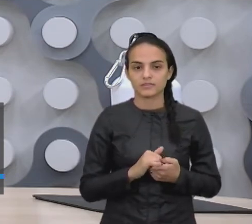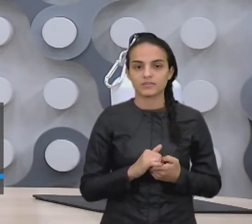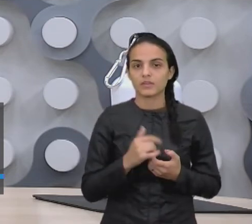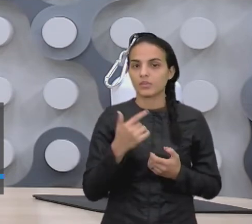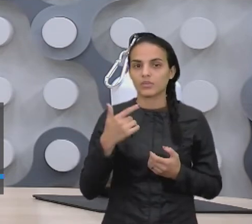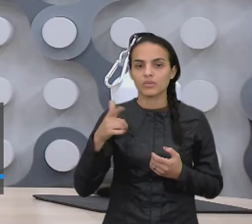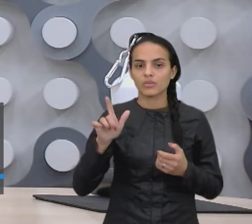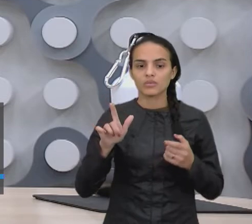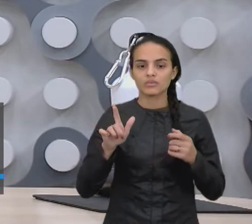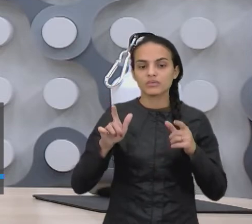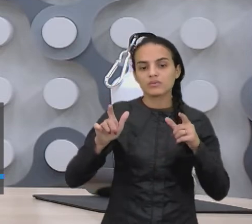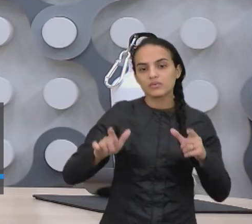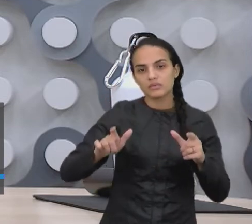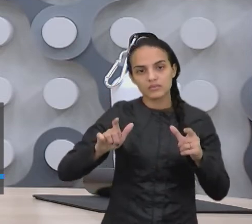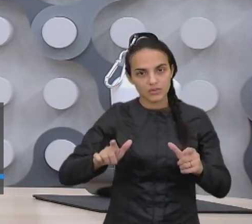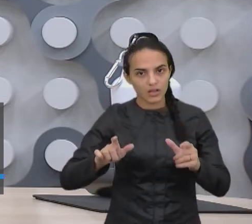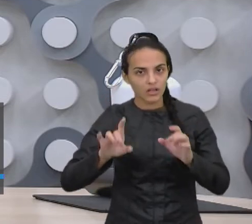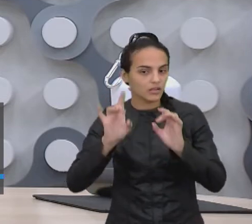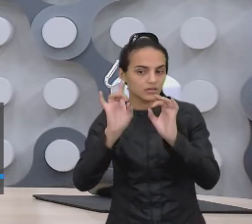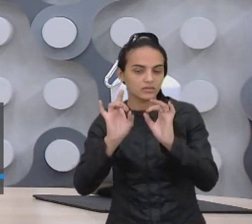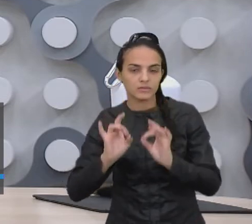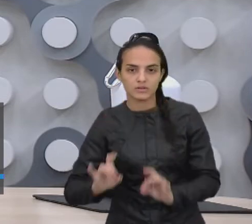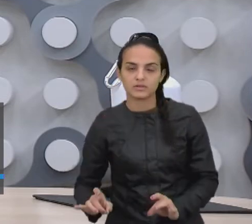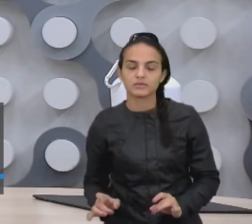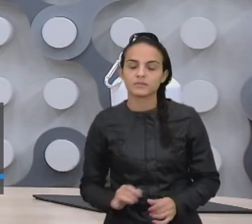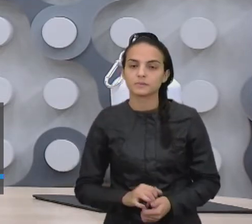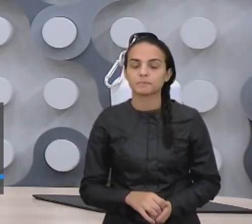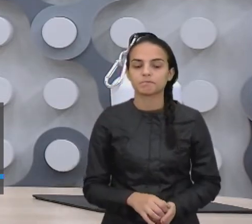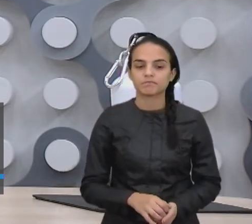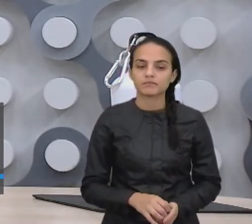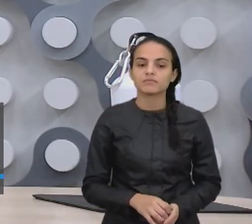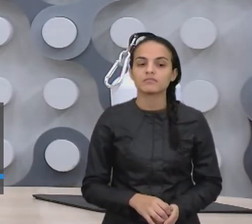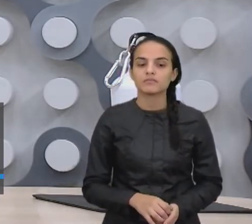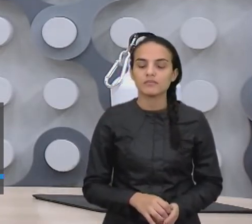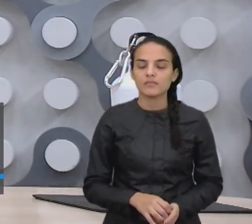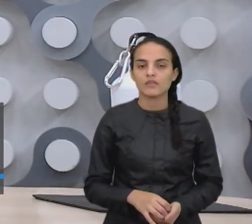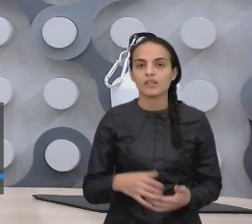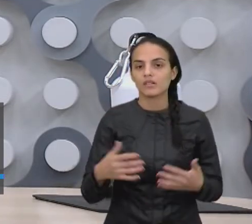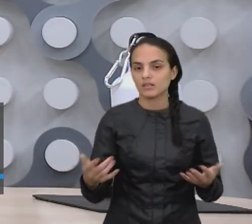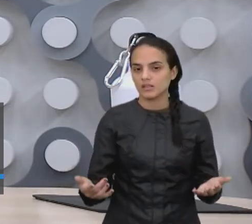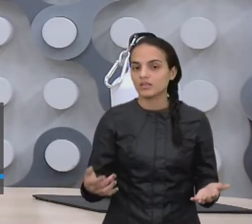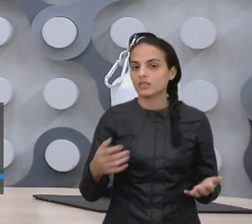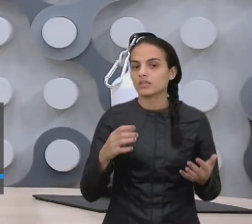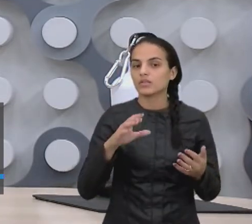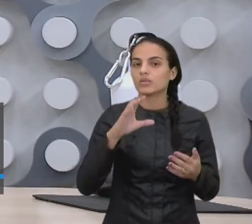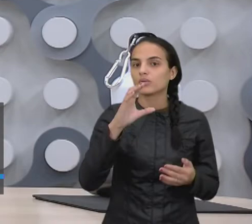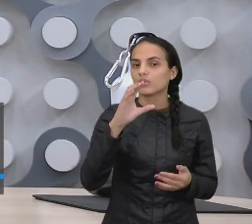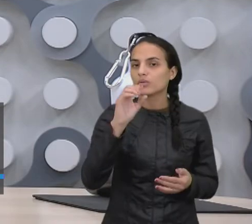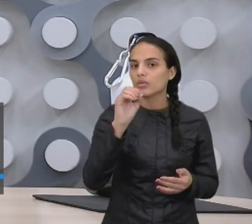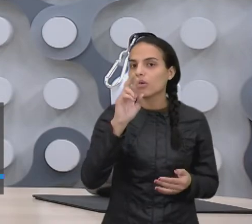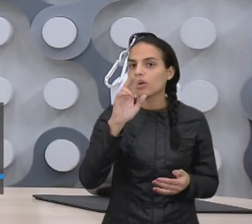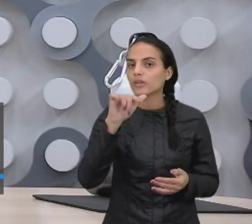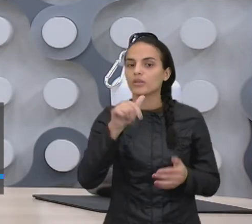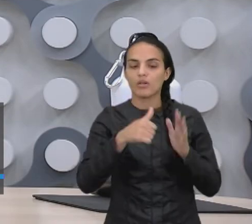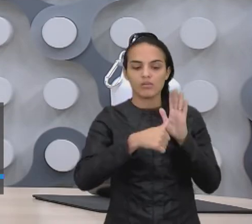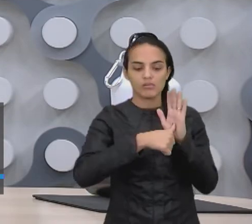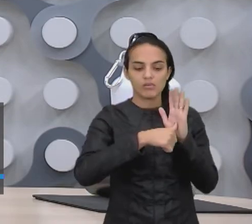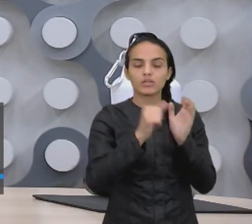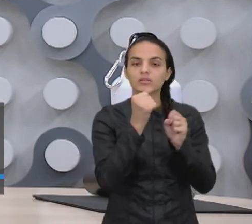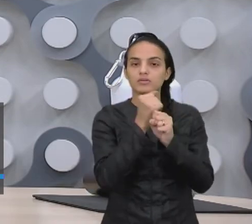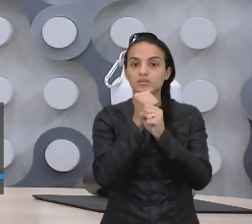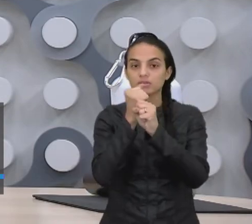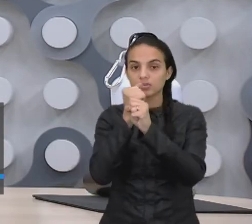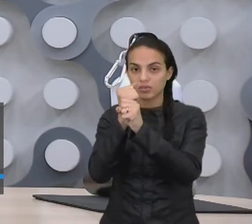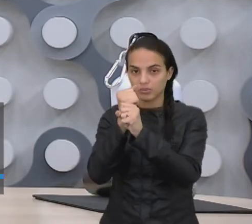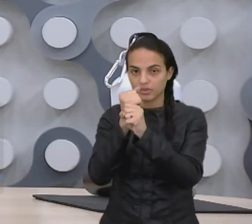código, né? Outras especificações, tá? Que aqui é o COI, tá? O Código de Obras e